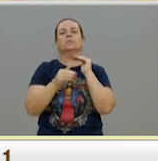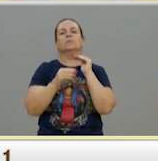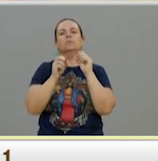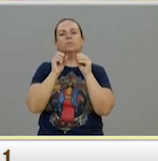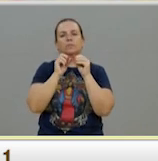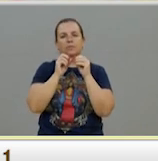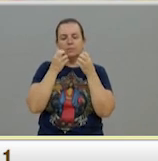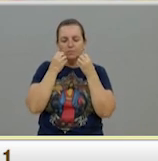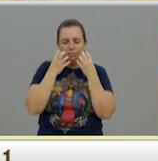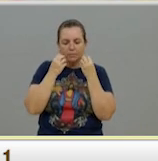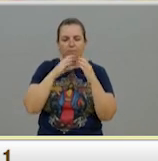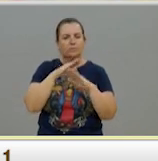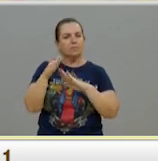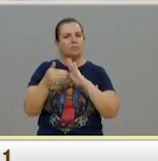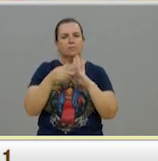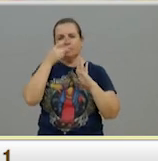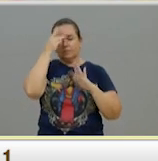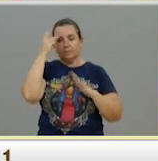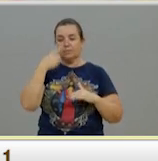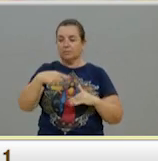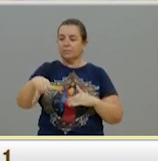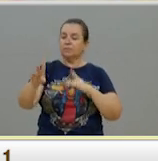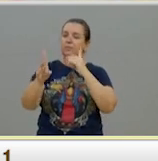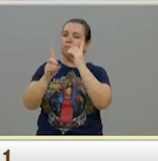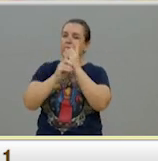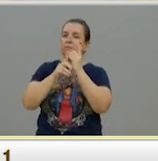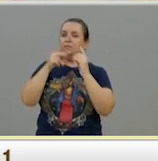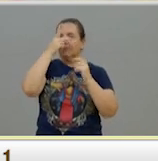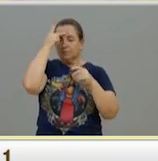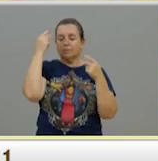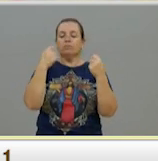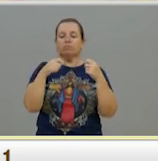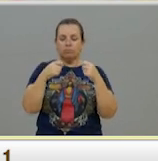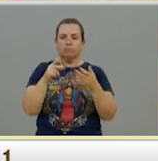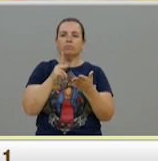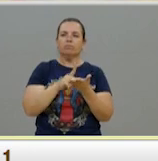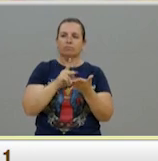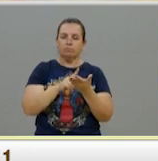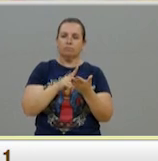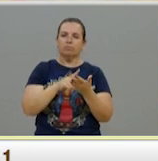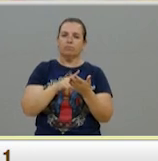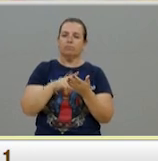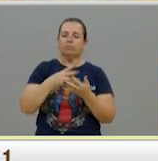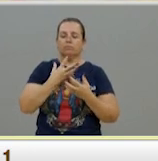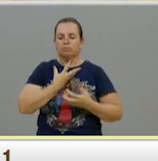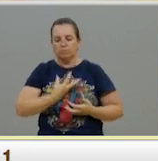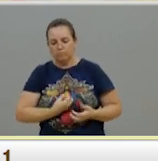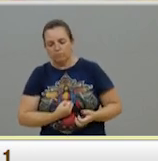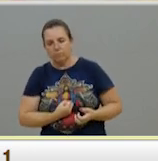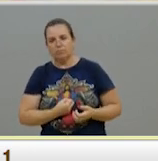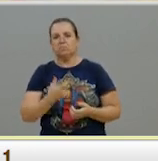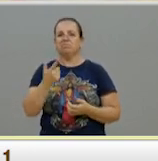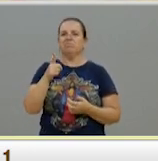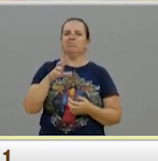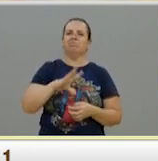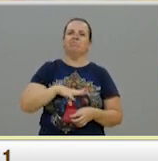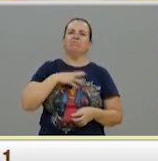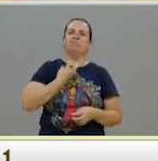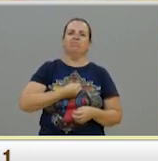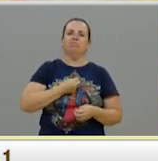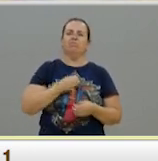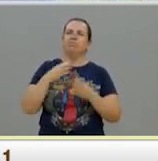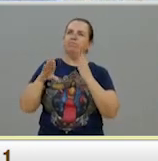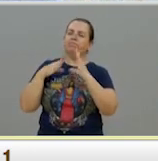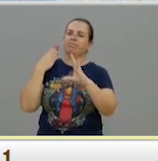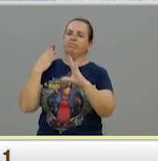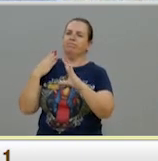da caridade, indo ao encontro de quem se sente abandonado, cansado e sem coragem,